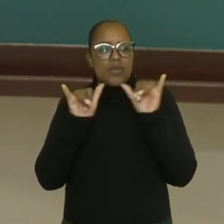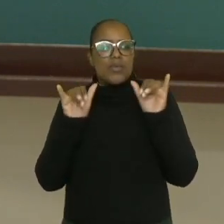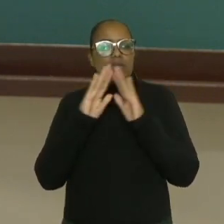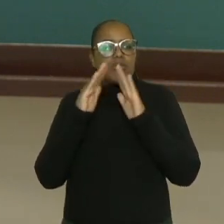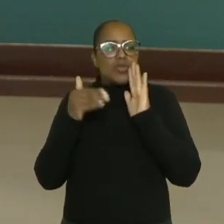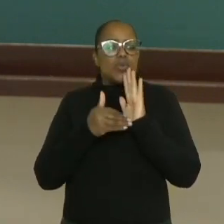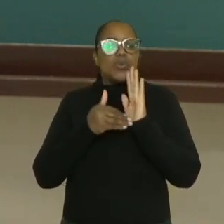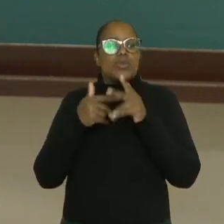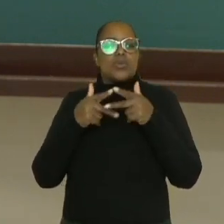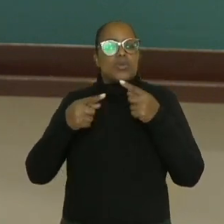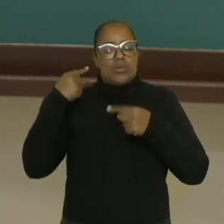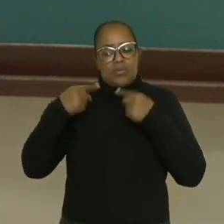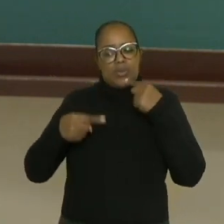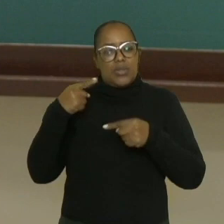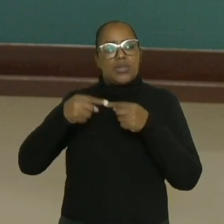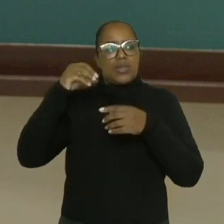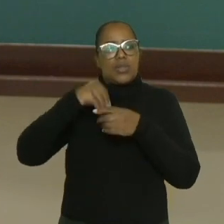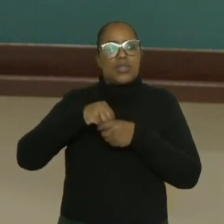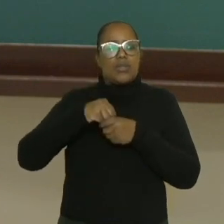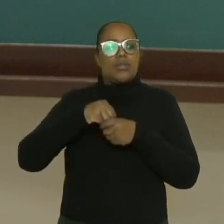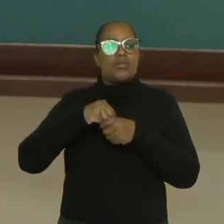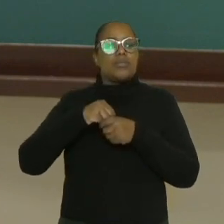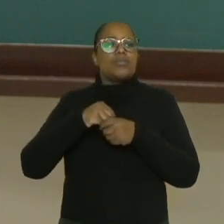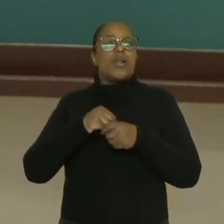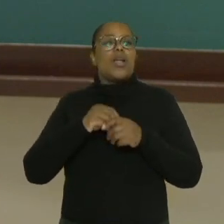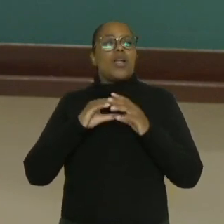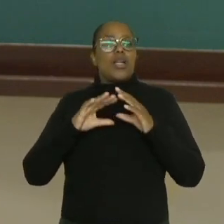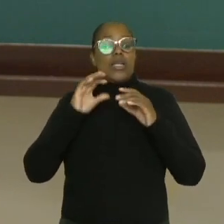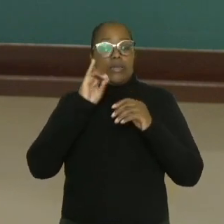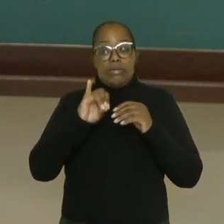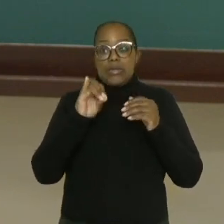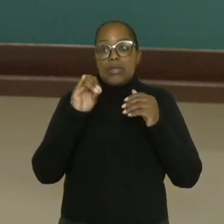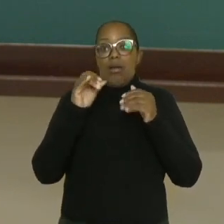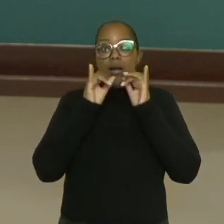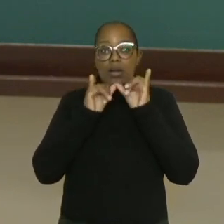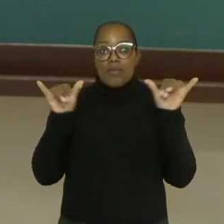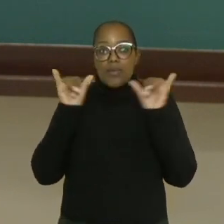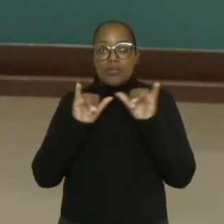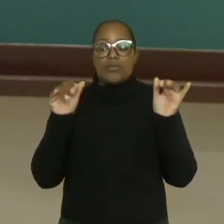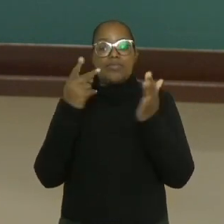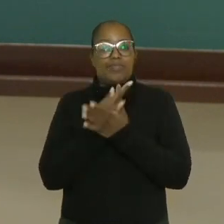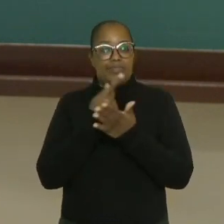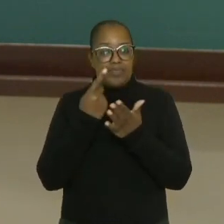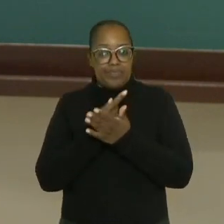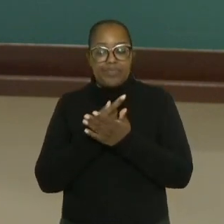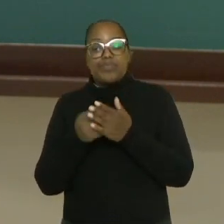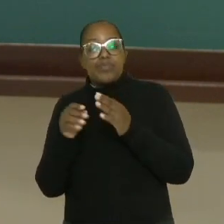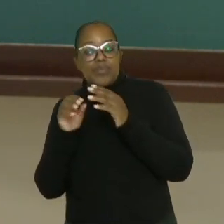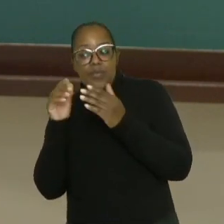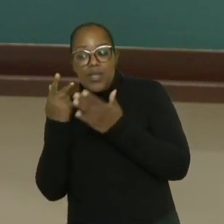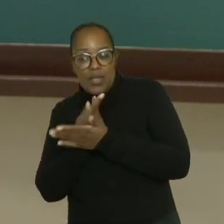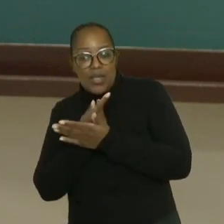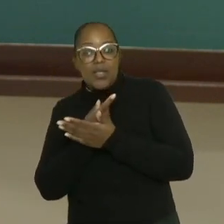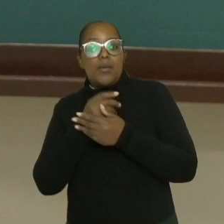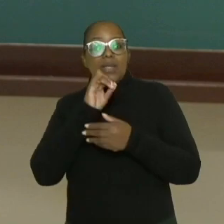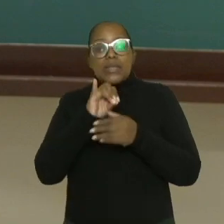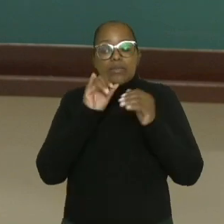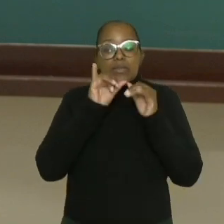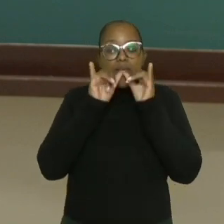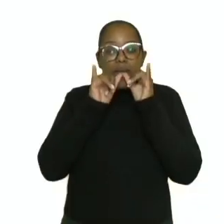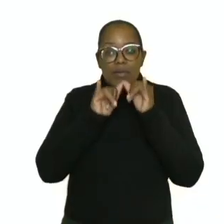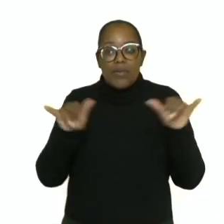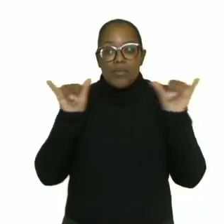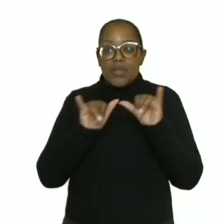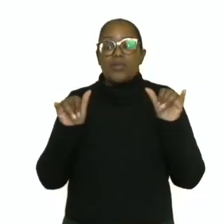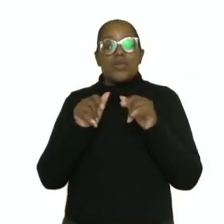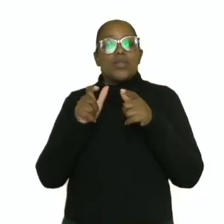pública. A disseminação de informações é importante para a democracia, porque amplia os conhecimentos da população e,